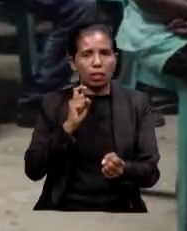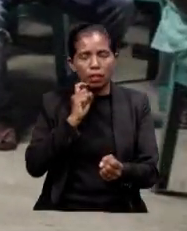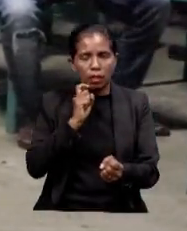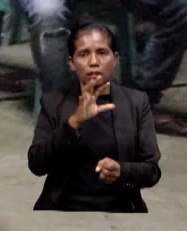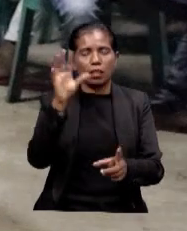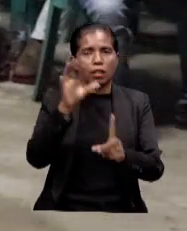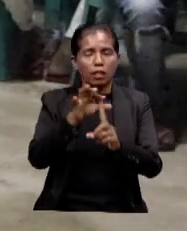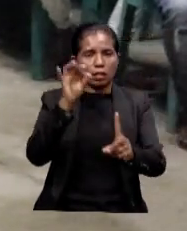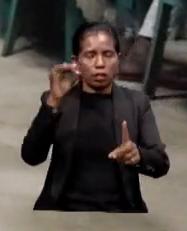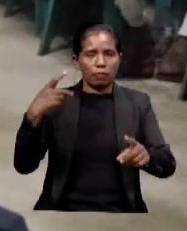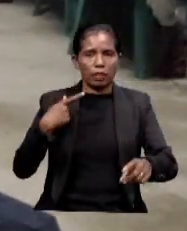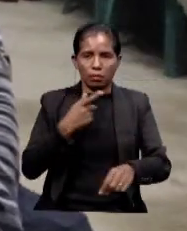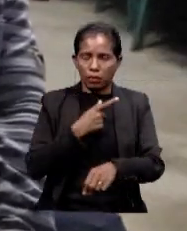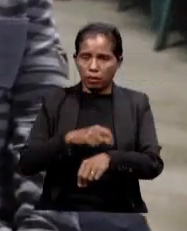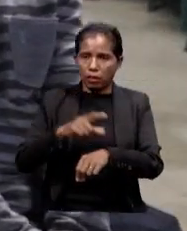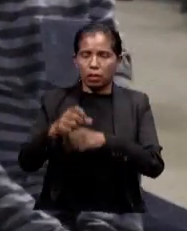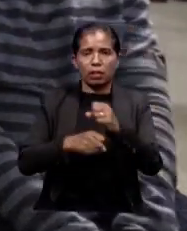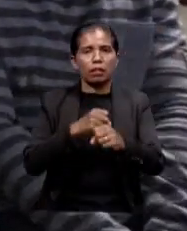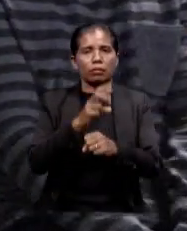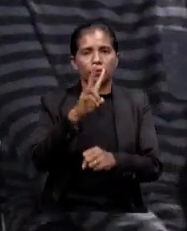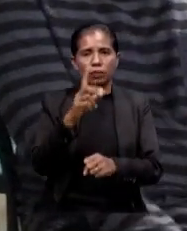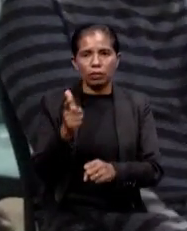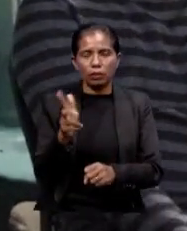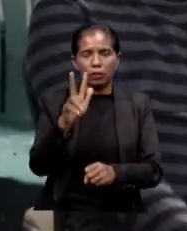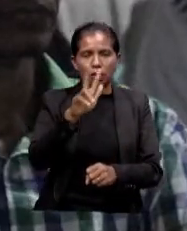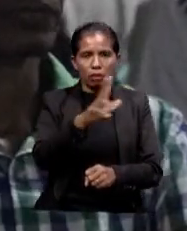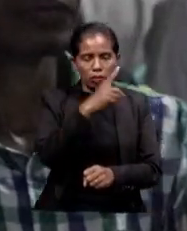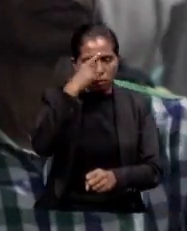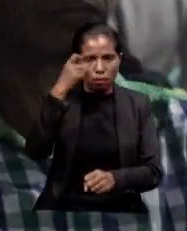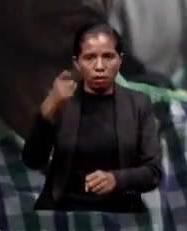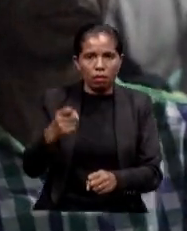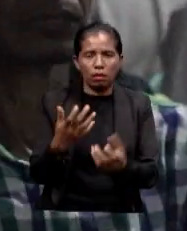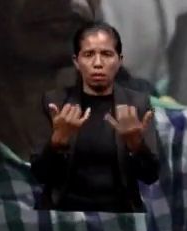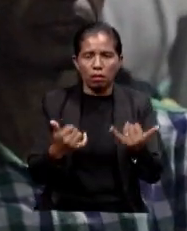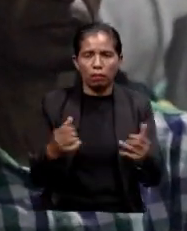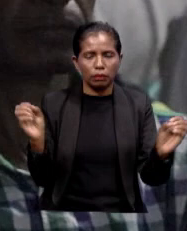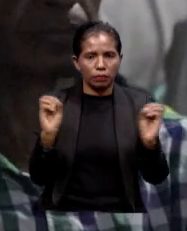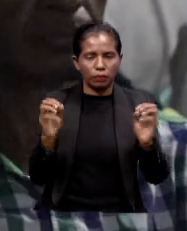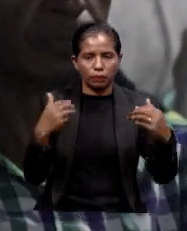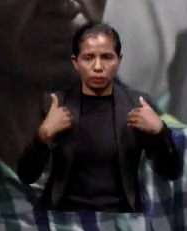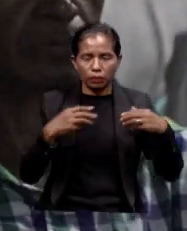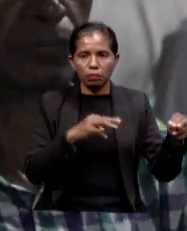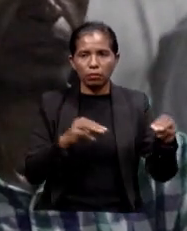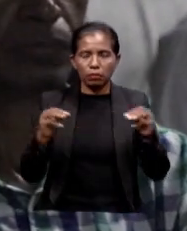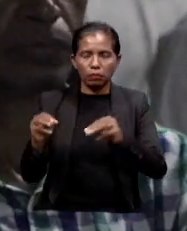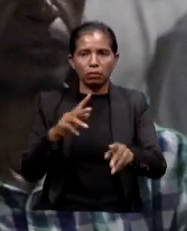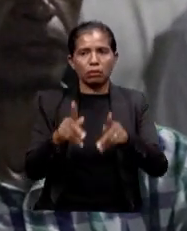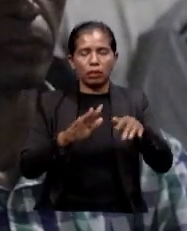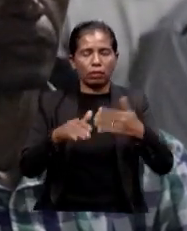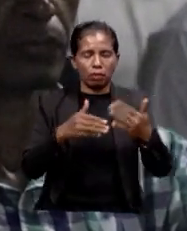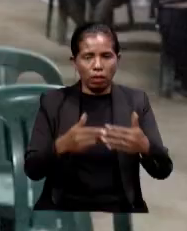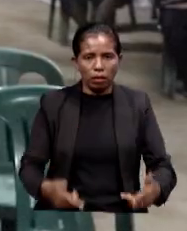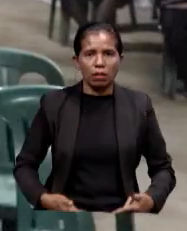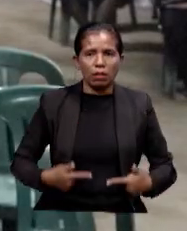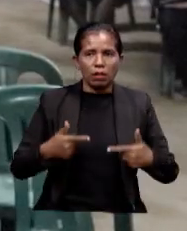eleição parlamentar ring rua Rua Nulu Rasintolo tamba situação oras ne la iha mudança ba povo ne Moris. Movimento